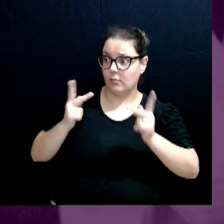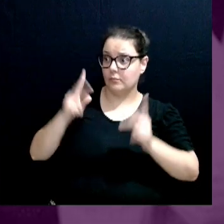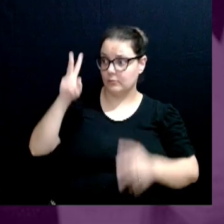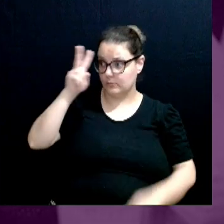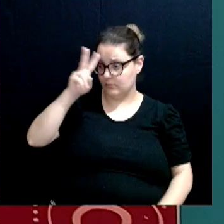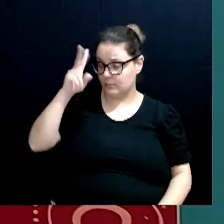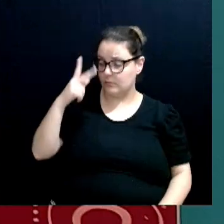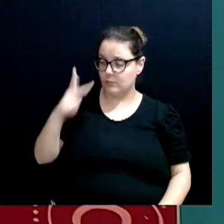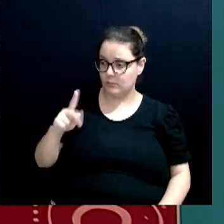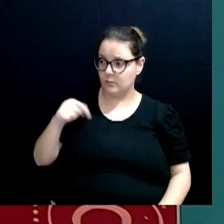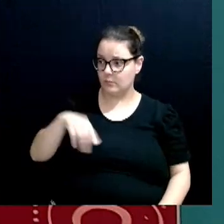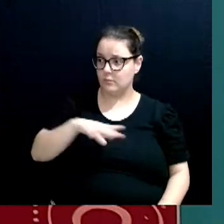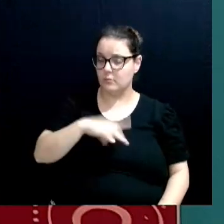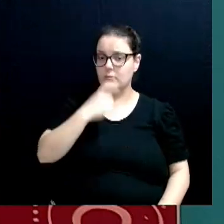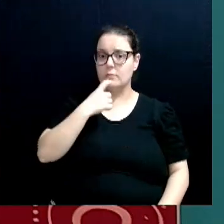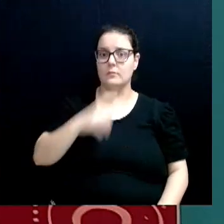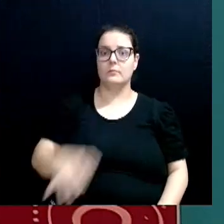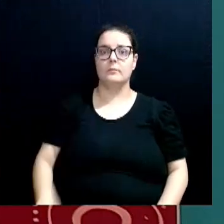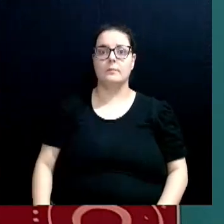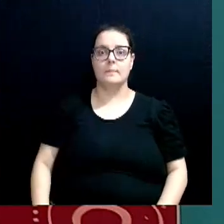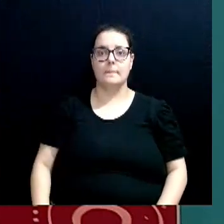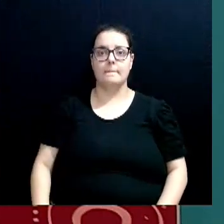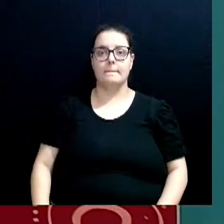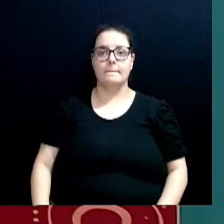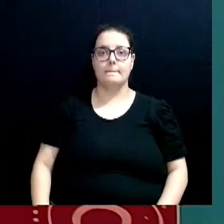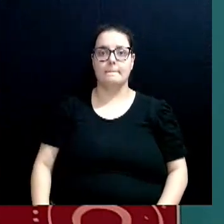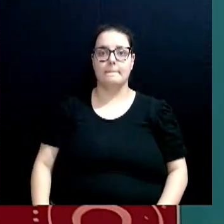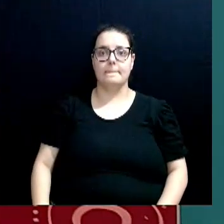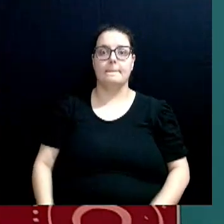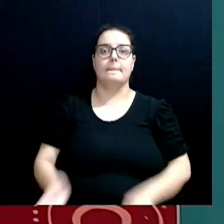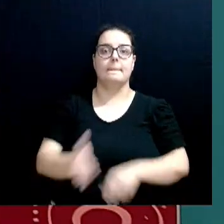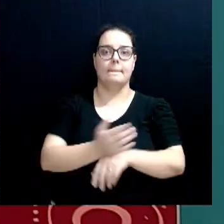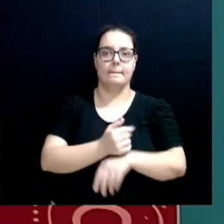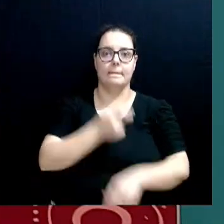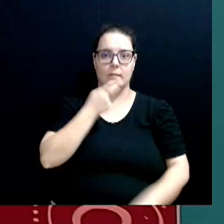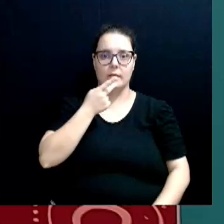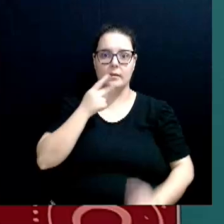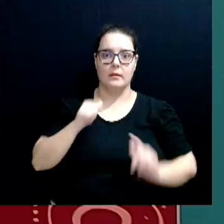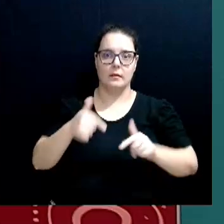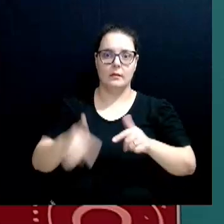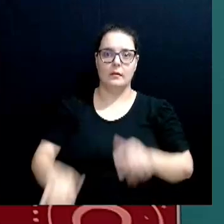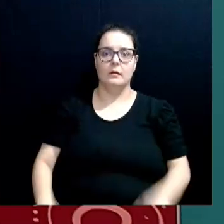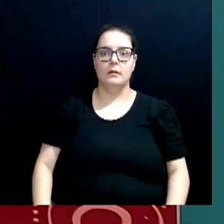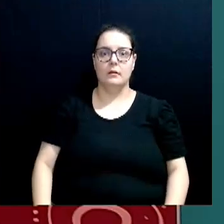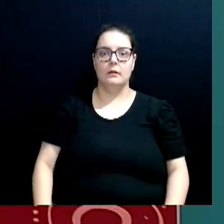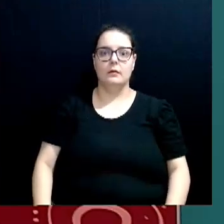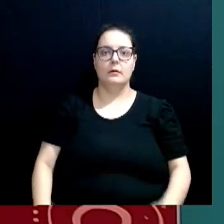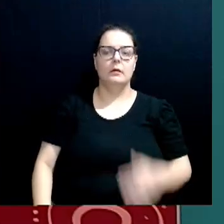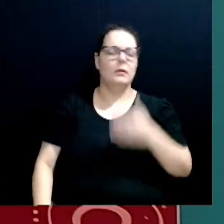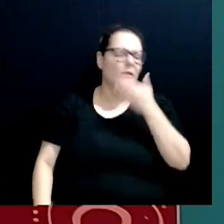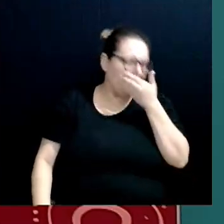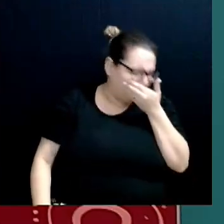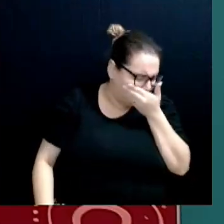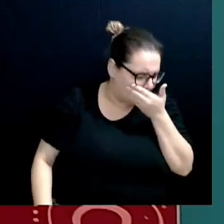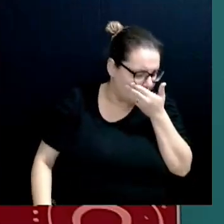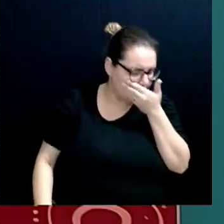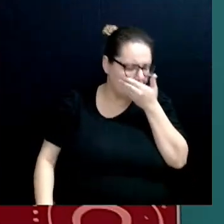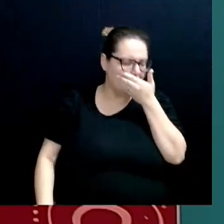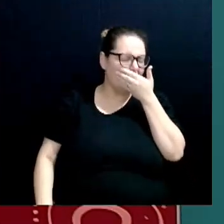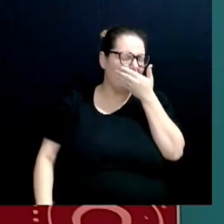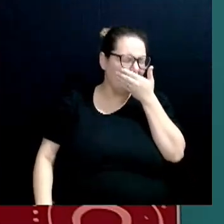Campinas? Antes de eu falar das lutas vencidas, só por mim, mas